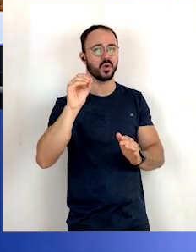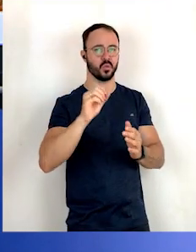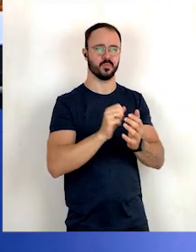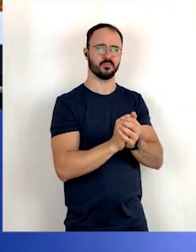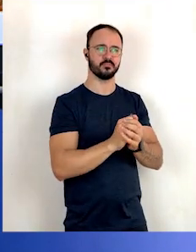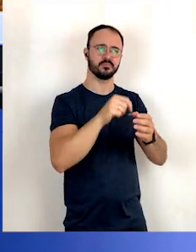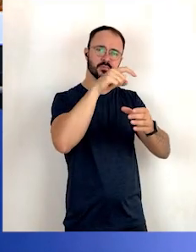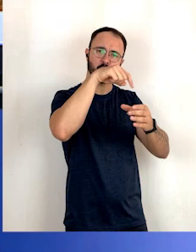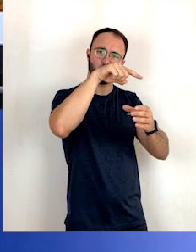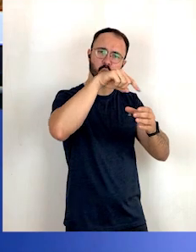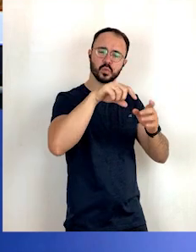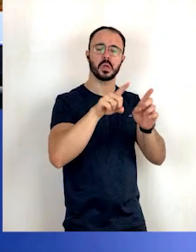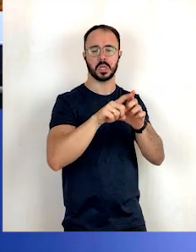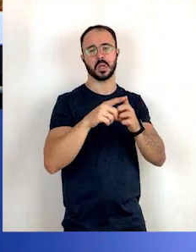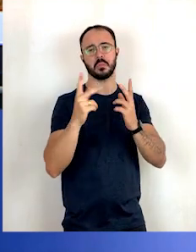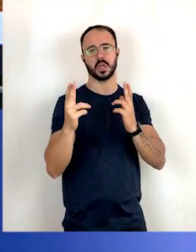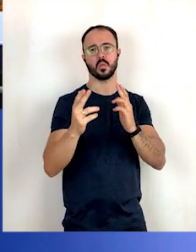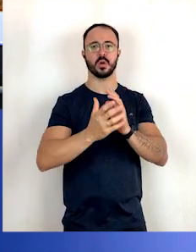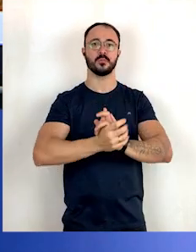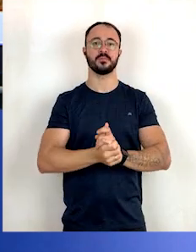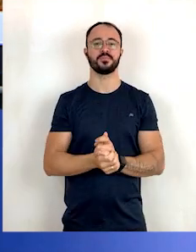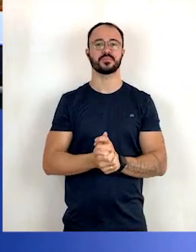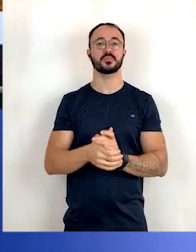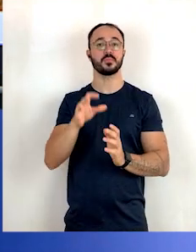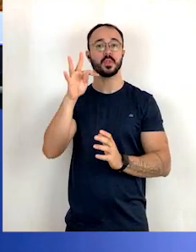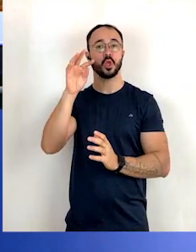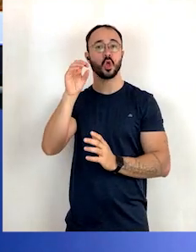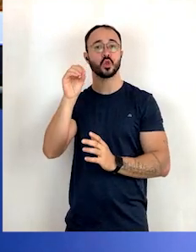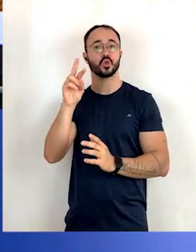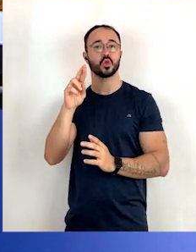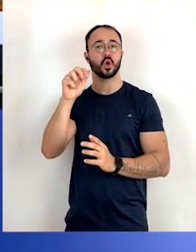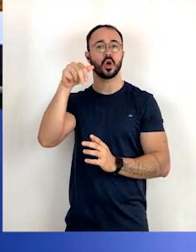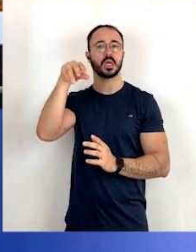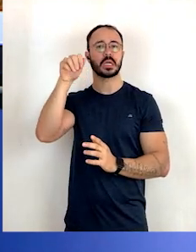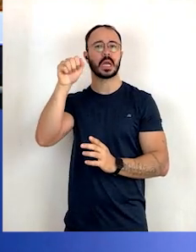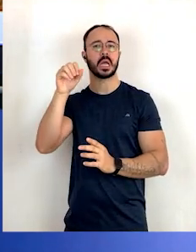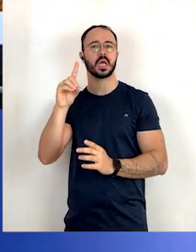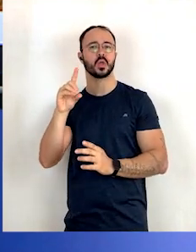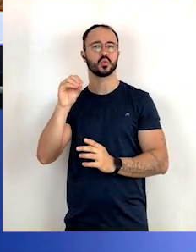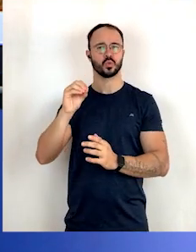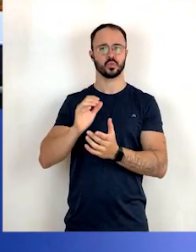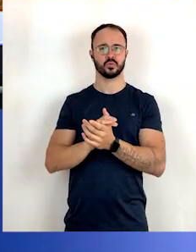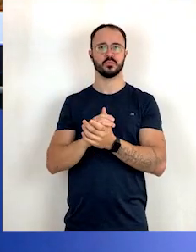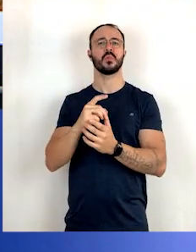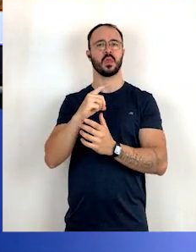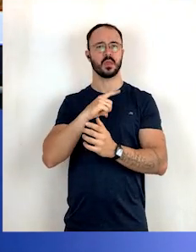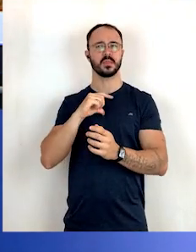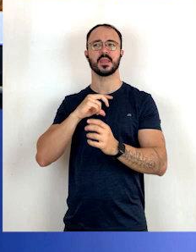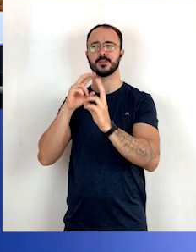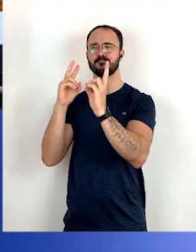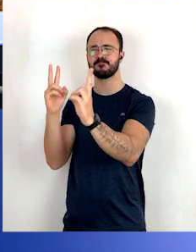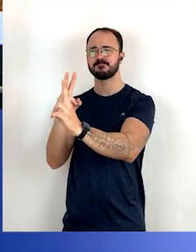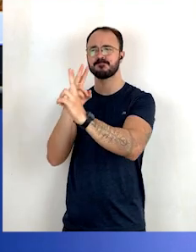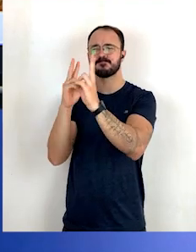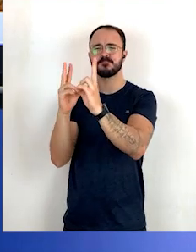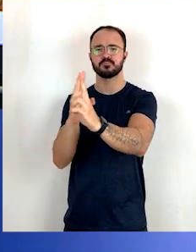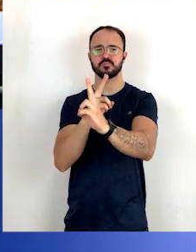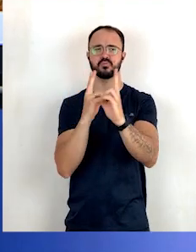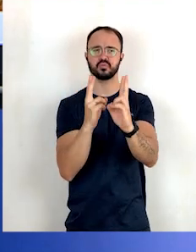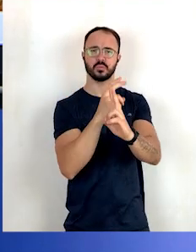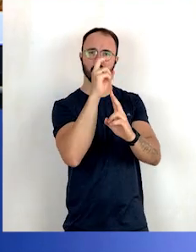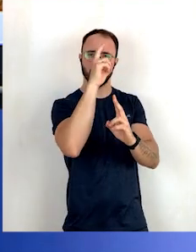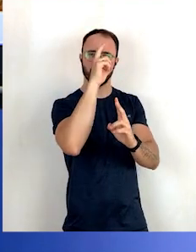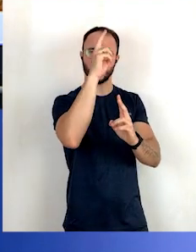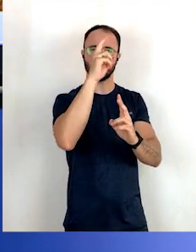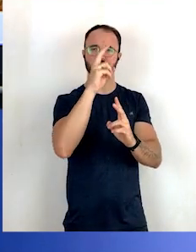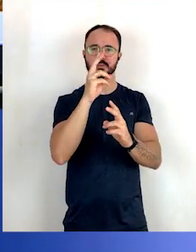as formações de tornados. Os tornados, em geral, formam-se nos continentes. Eles são mais fortes, chegando a 500